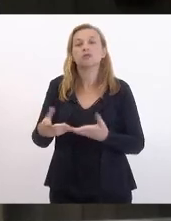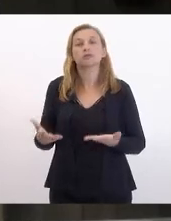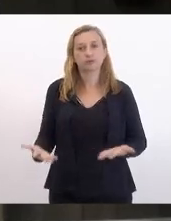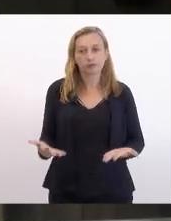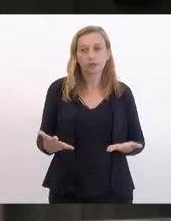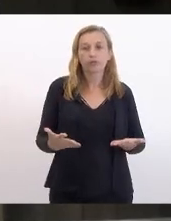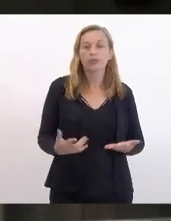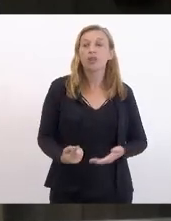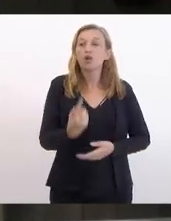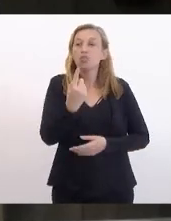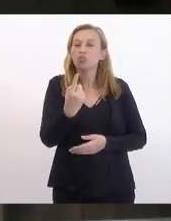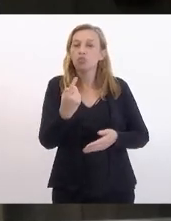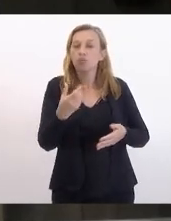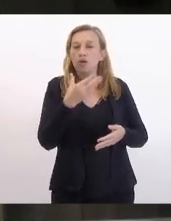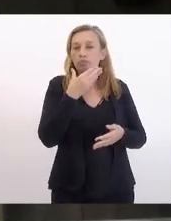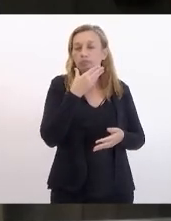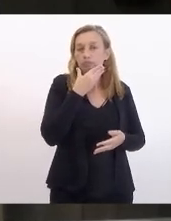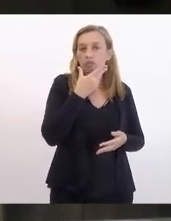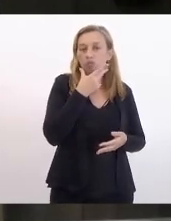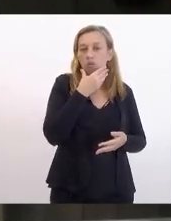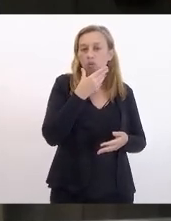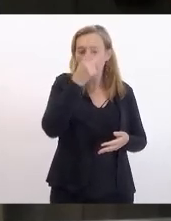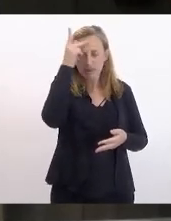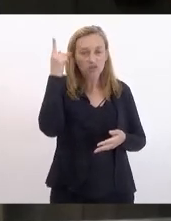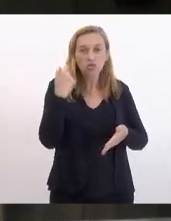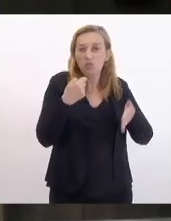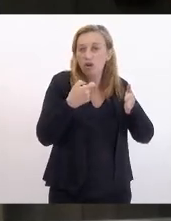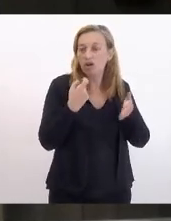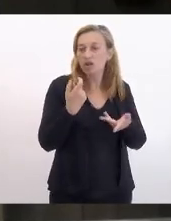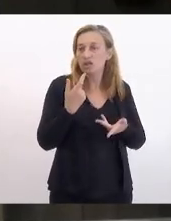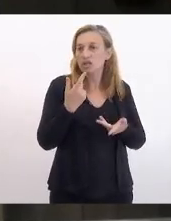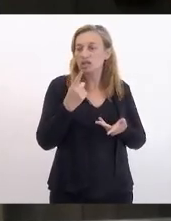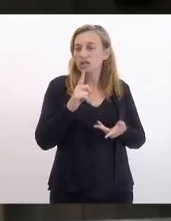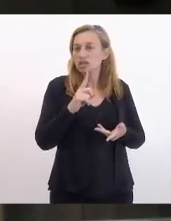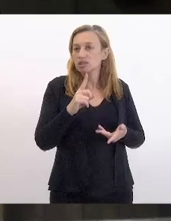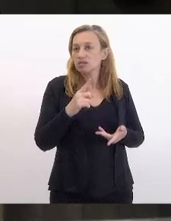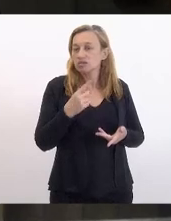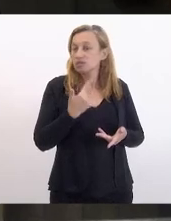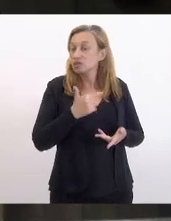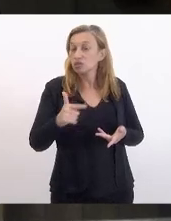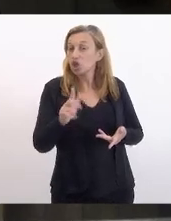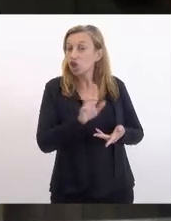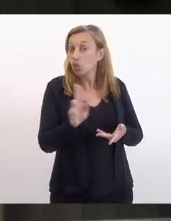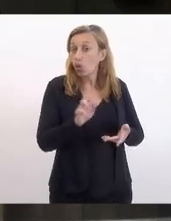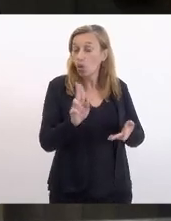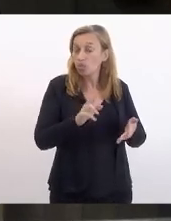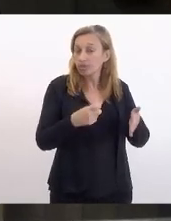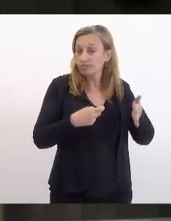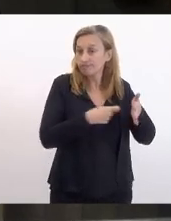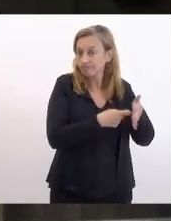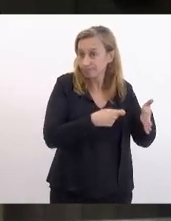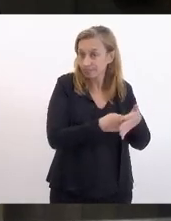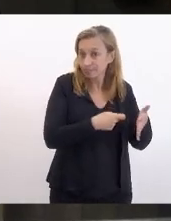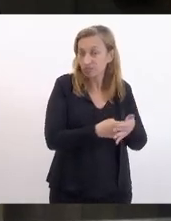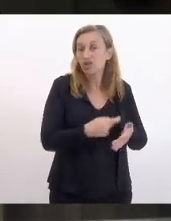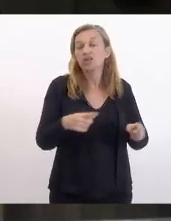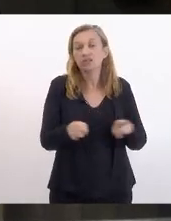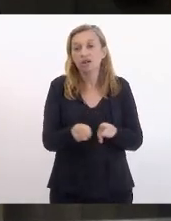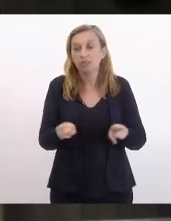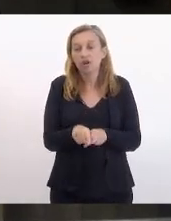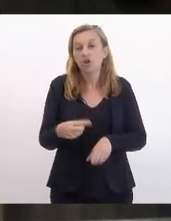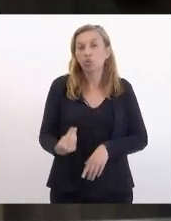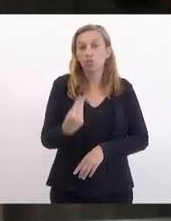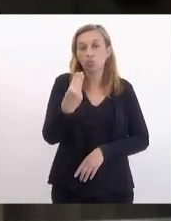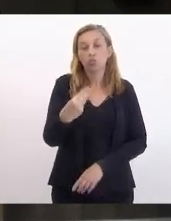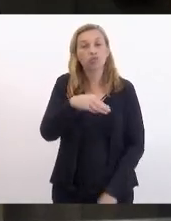fustigada por um denunciante anônimo e depois faz de menos todos por um ministério que